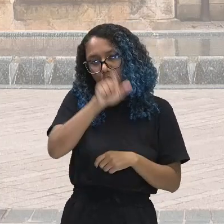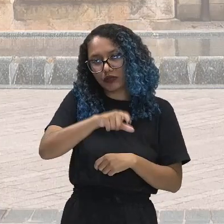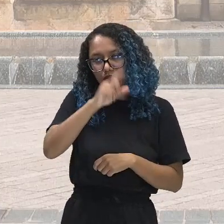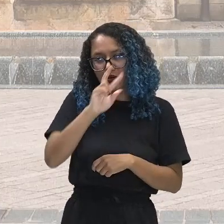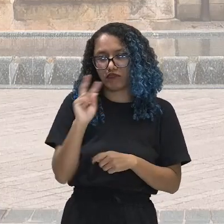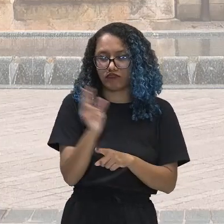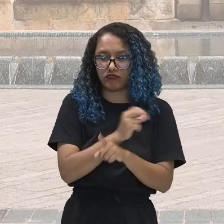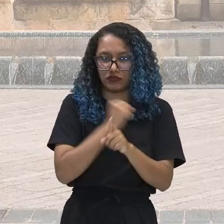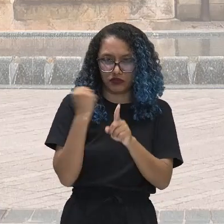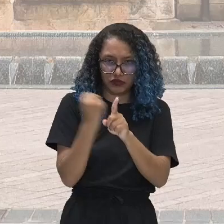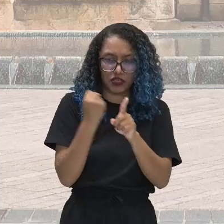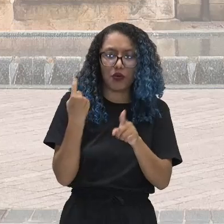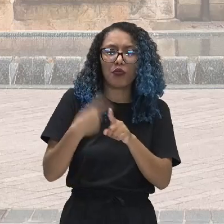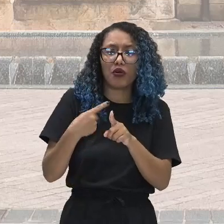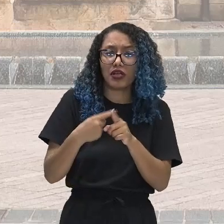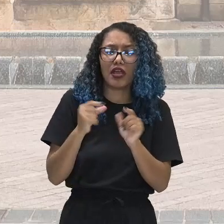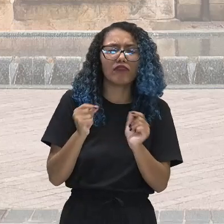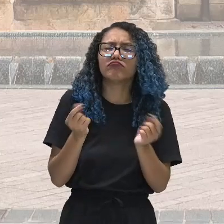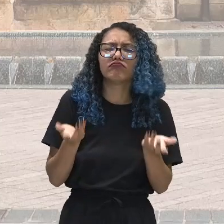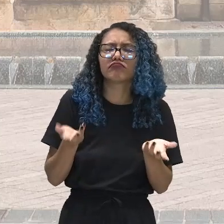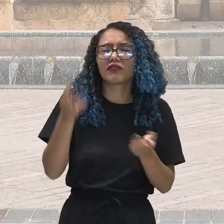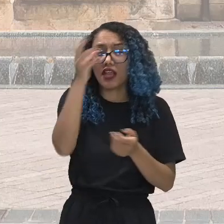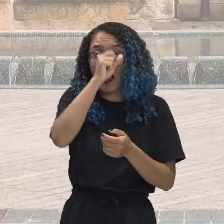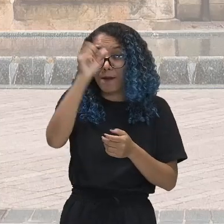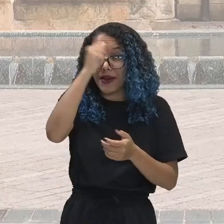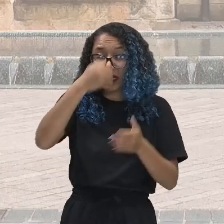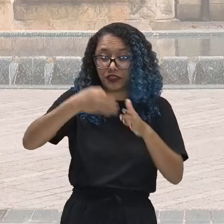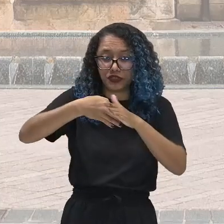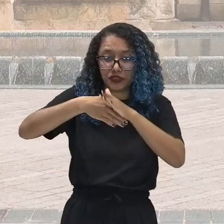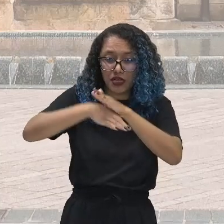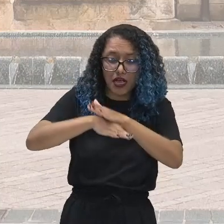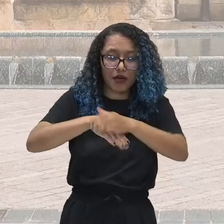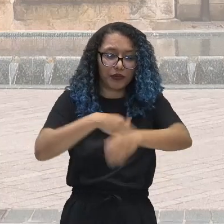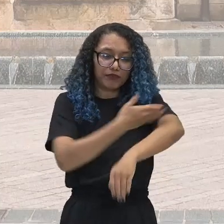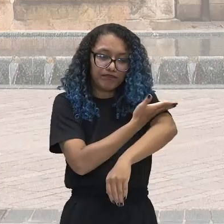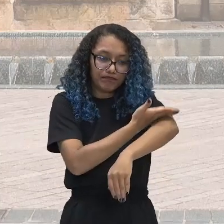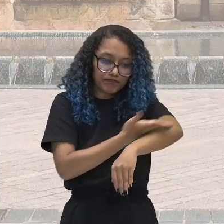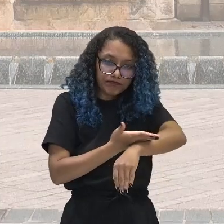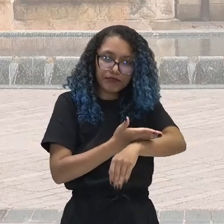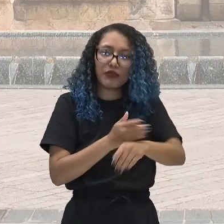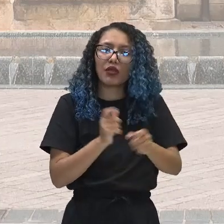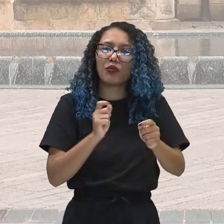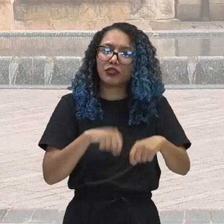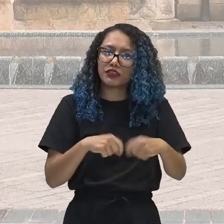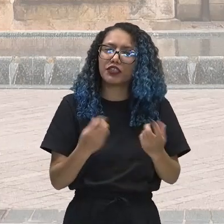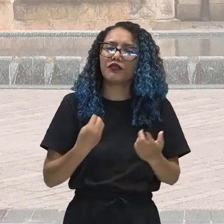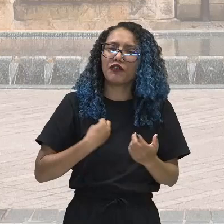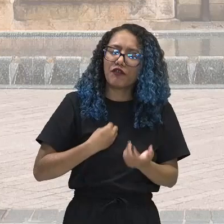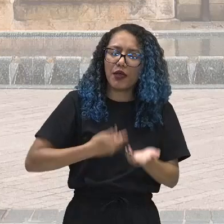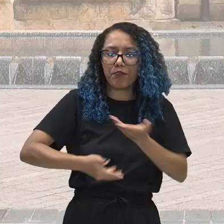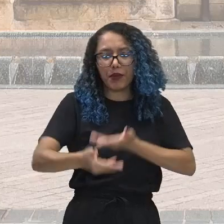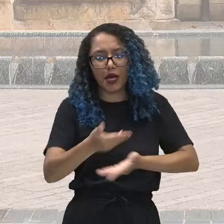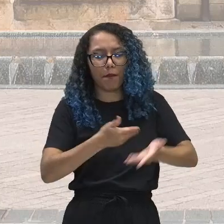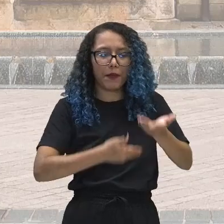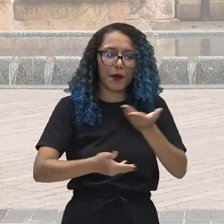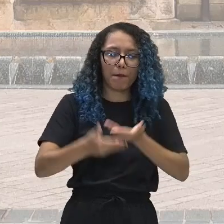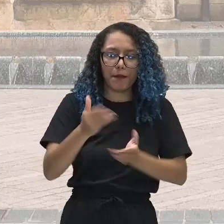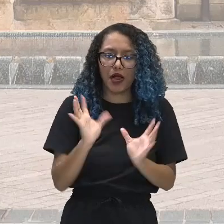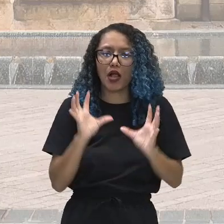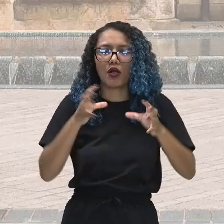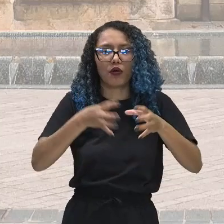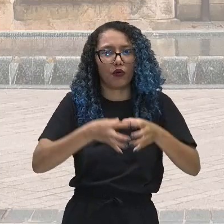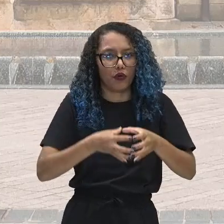vai aprender hábitos e costumes para poder viver coletivamente. Quando estamos